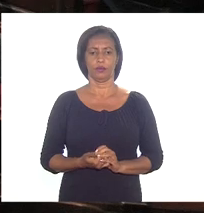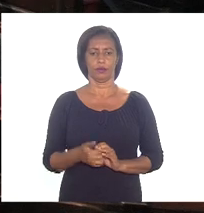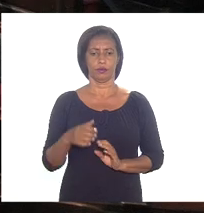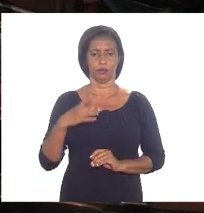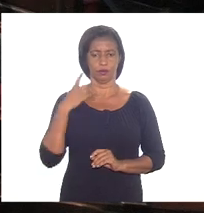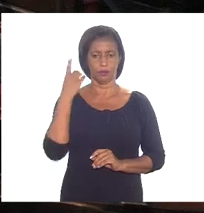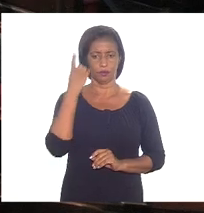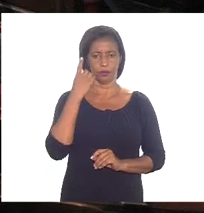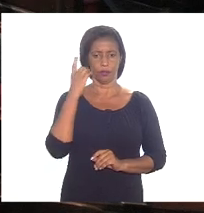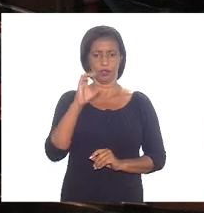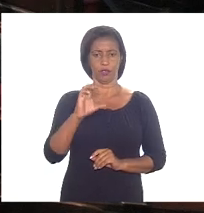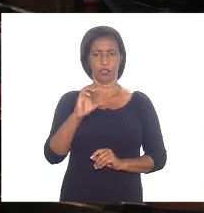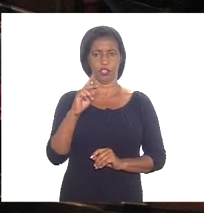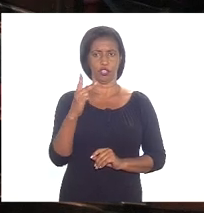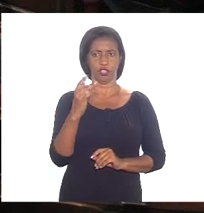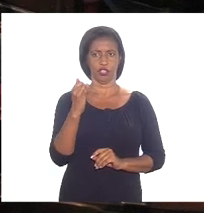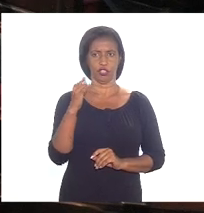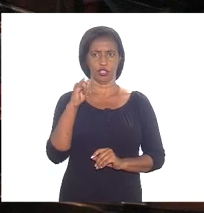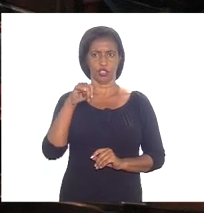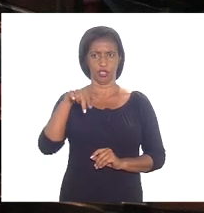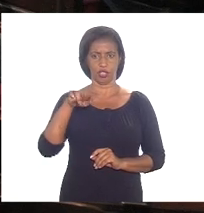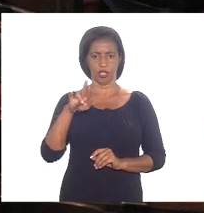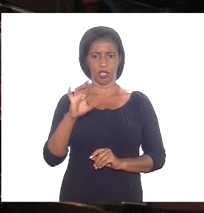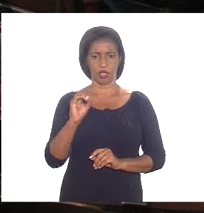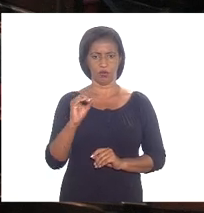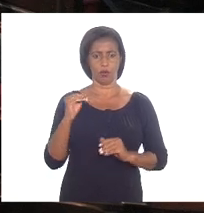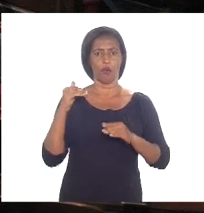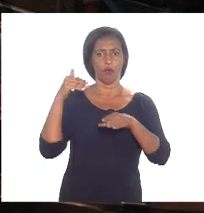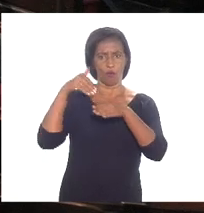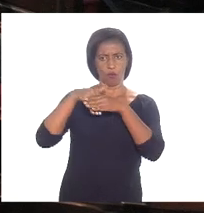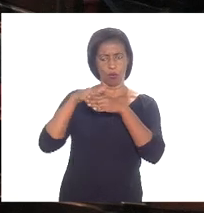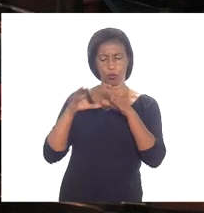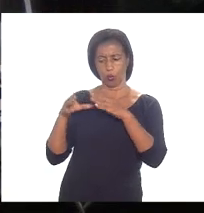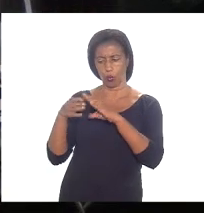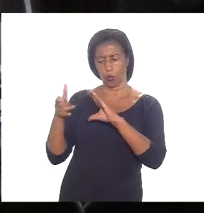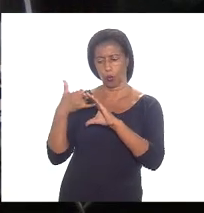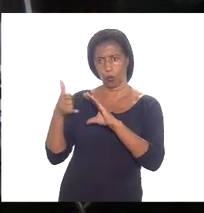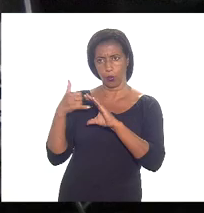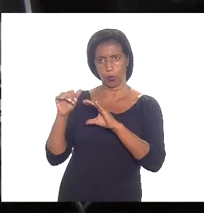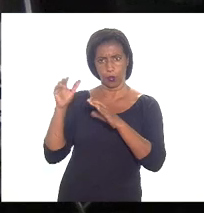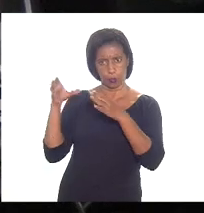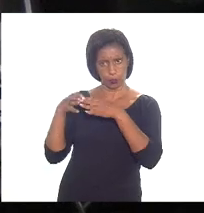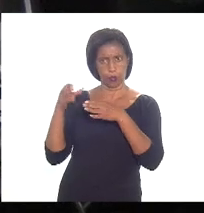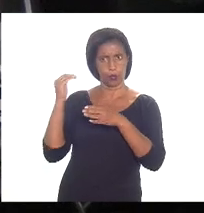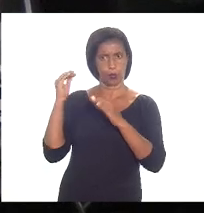Deputado Chiquinho da Mangueira acaba de votar no grupo.